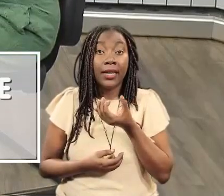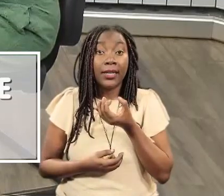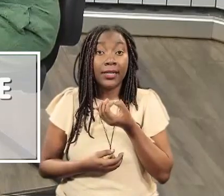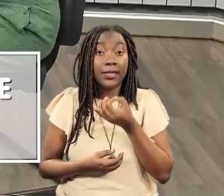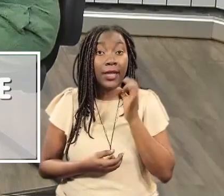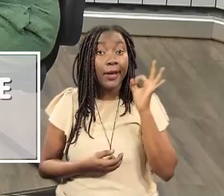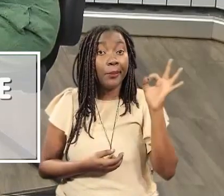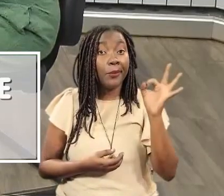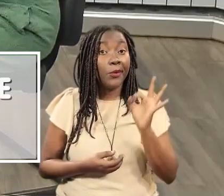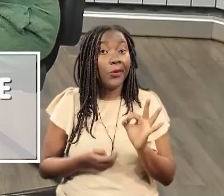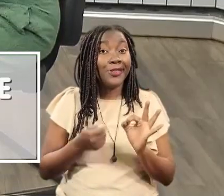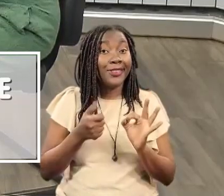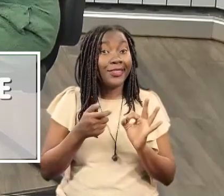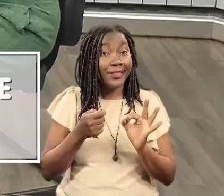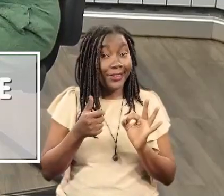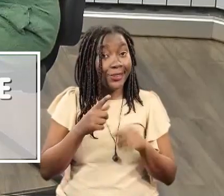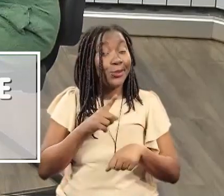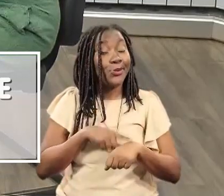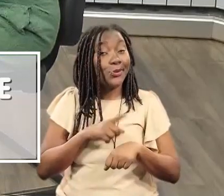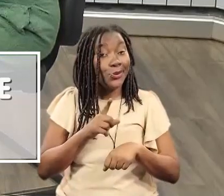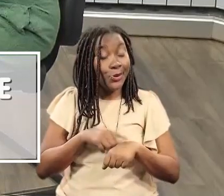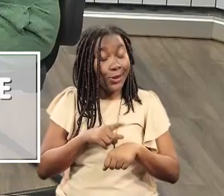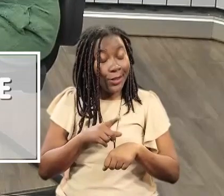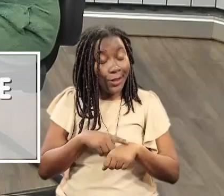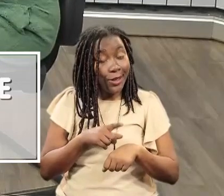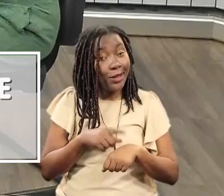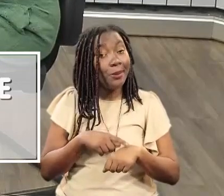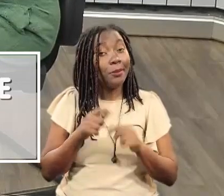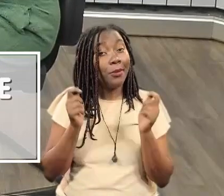60% do tempo em que estamos